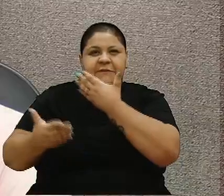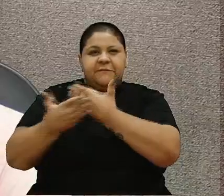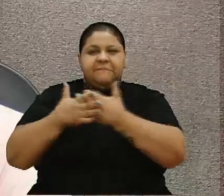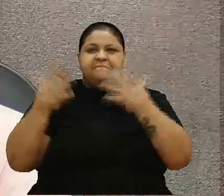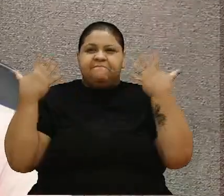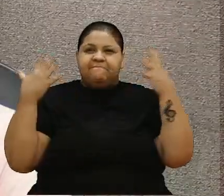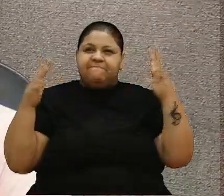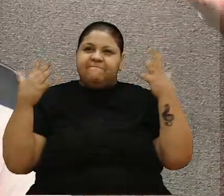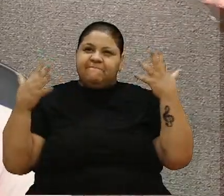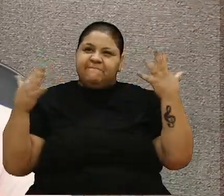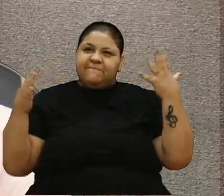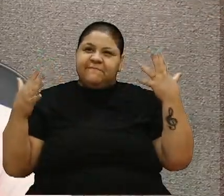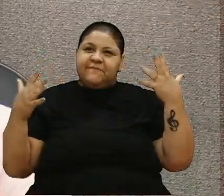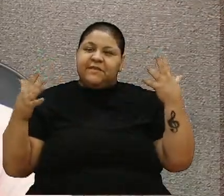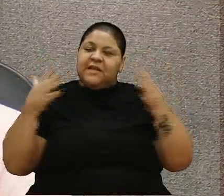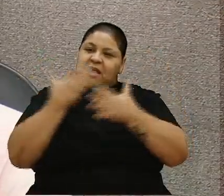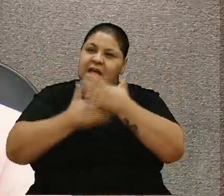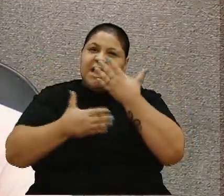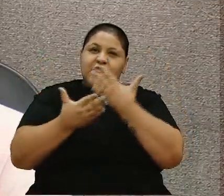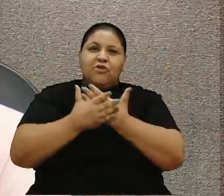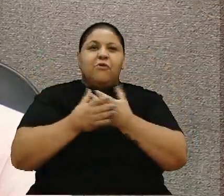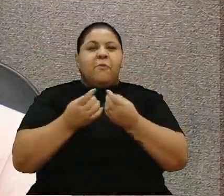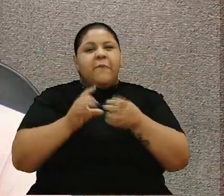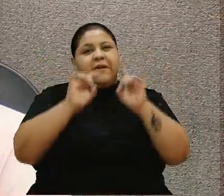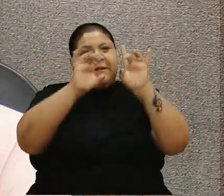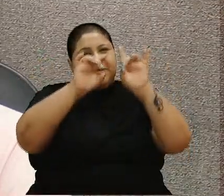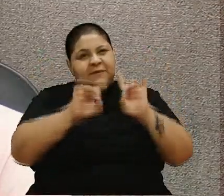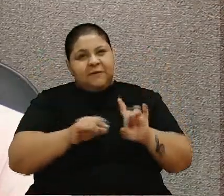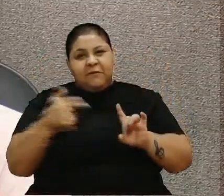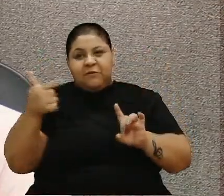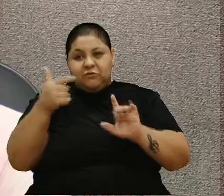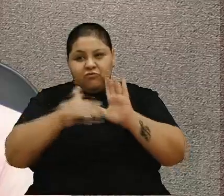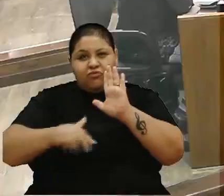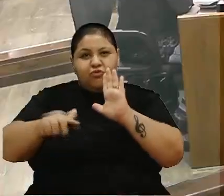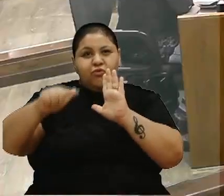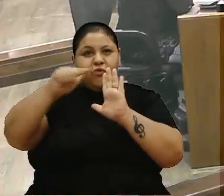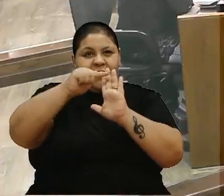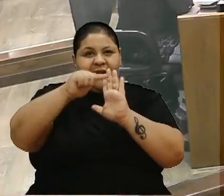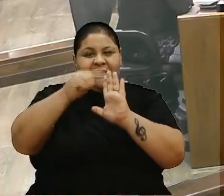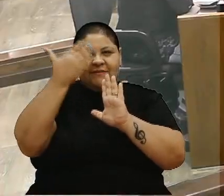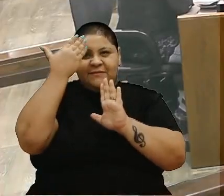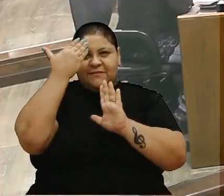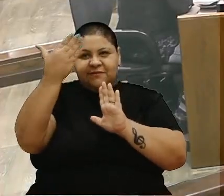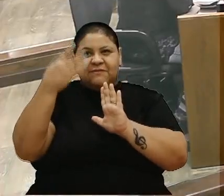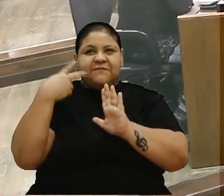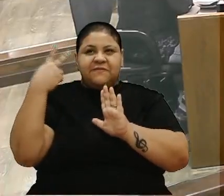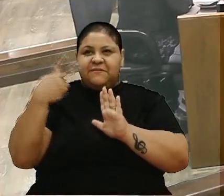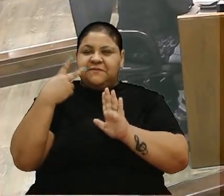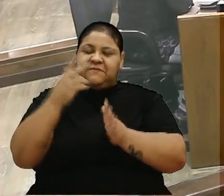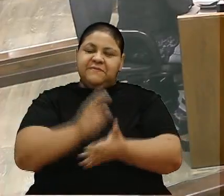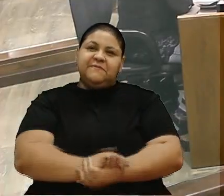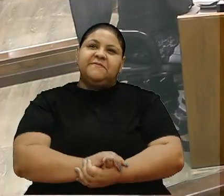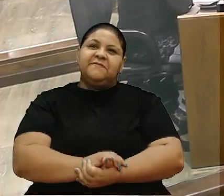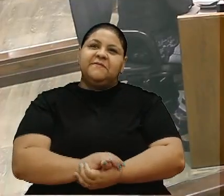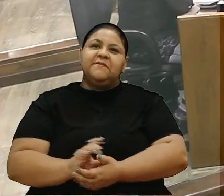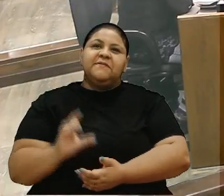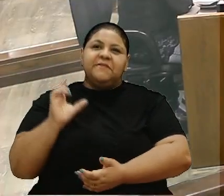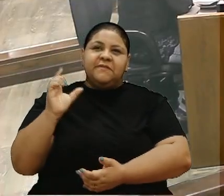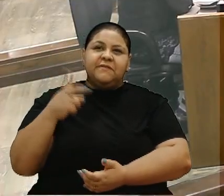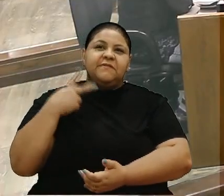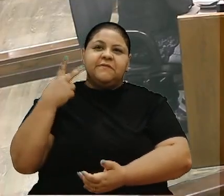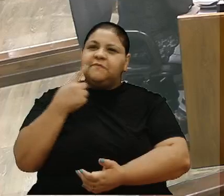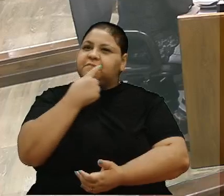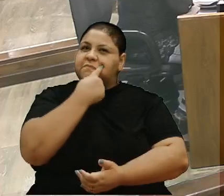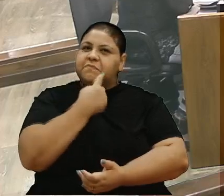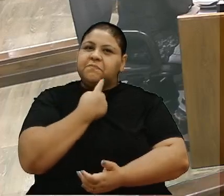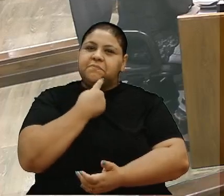Parabéns, parabéns a ele e a todos, mas em especial a ele pelo 2º lugar. Obrigado, vereadora Marisol. Com a palavra, vereador Wagner